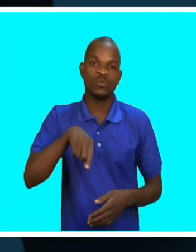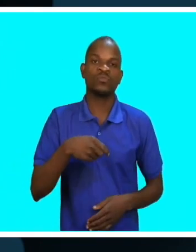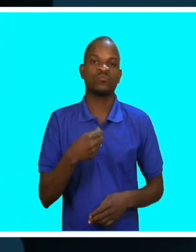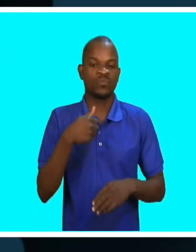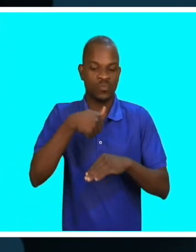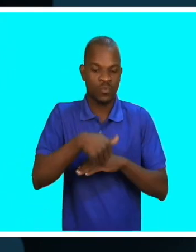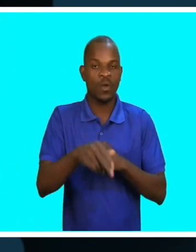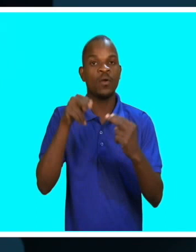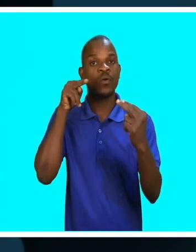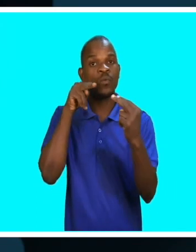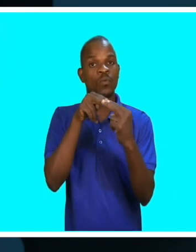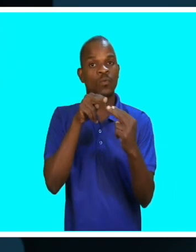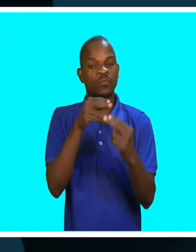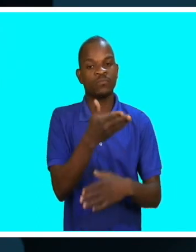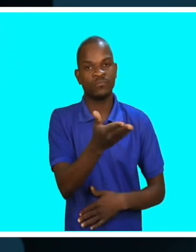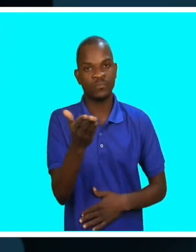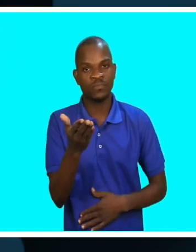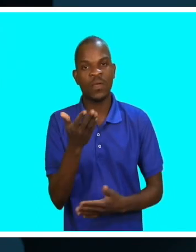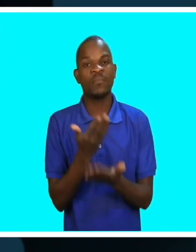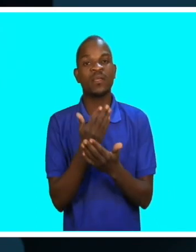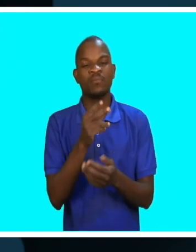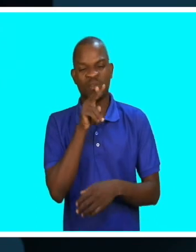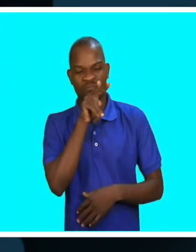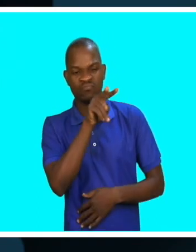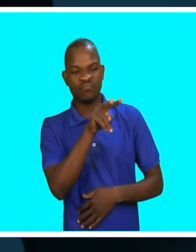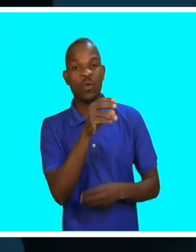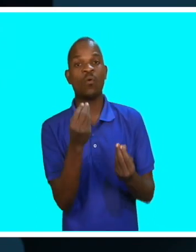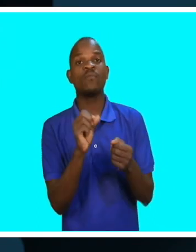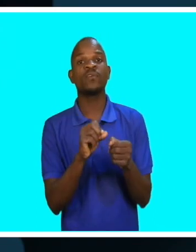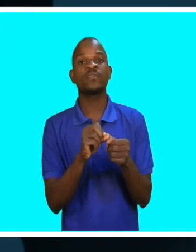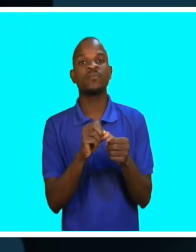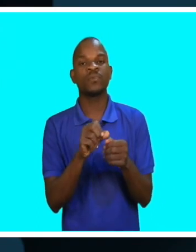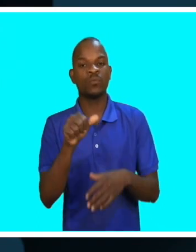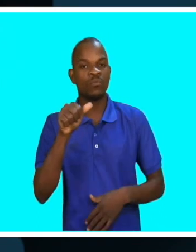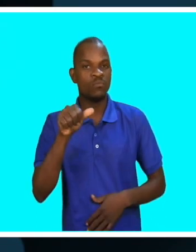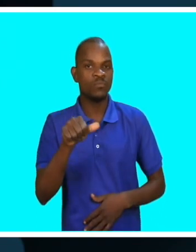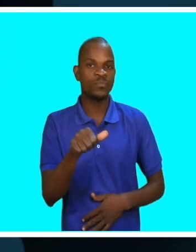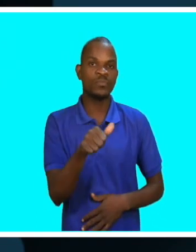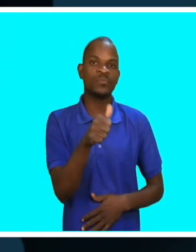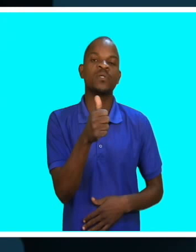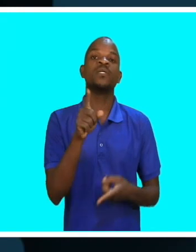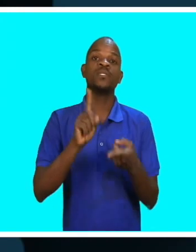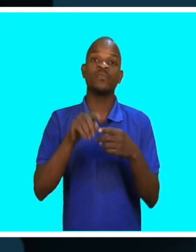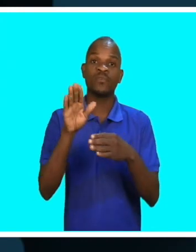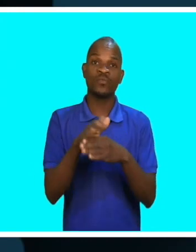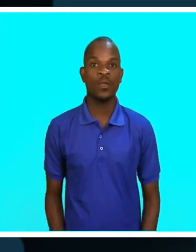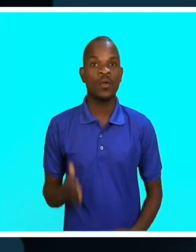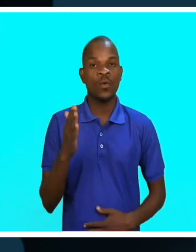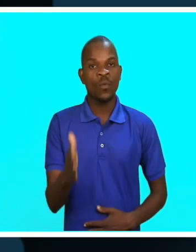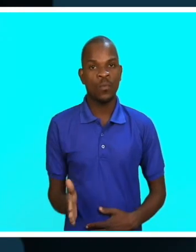nós iremos estar em contato com eles para vermos o que é que se pode fazer para melhorar, para corrigir.